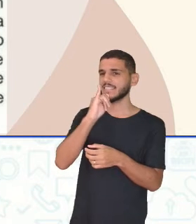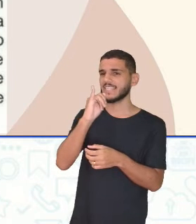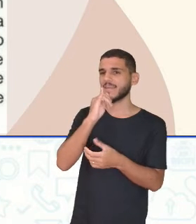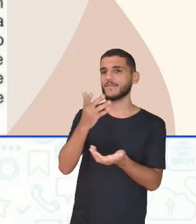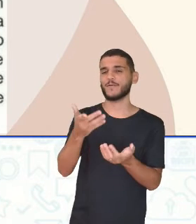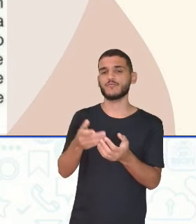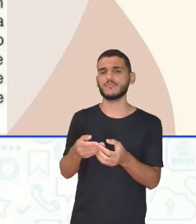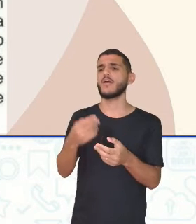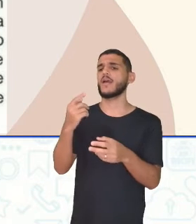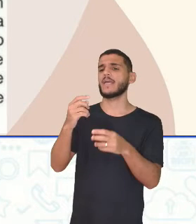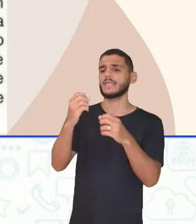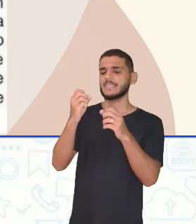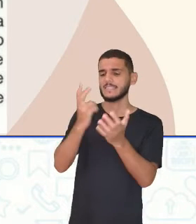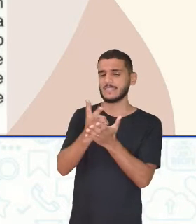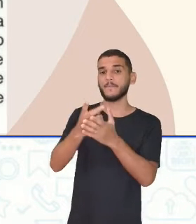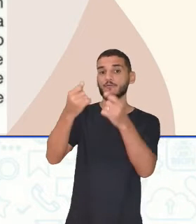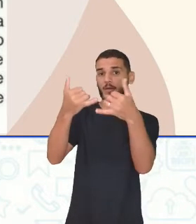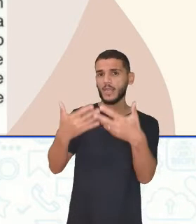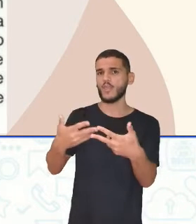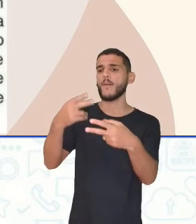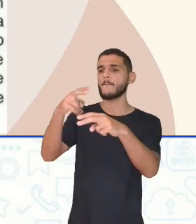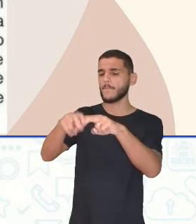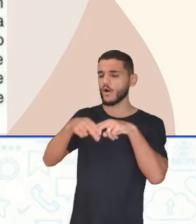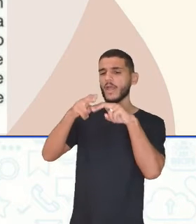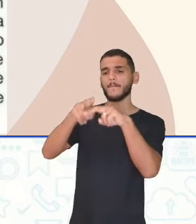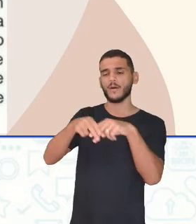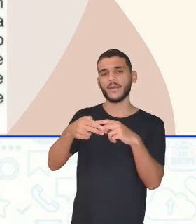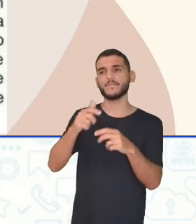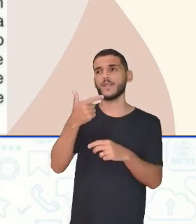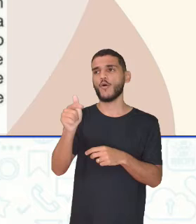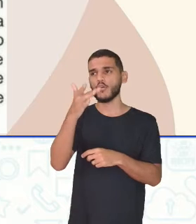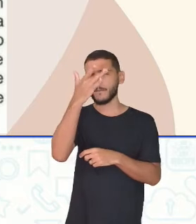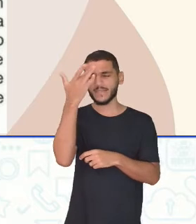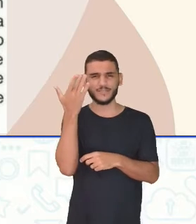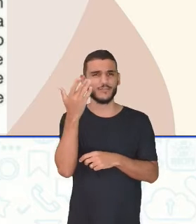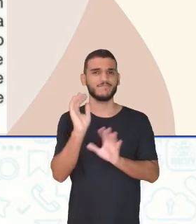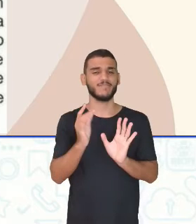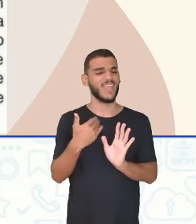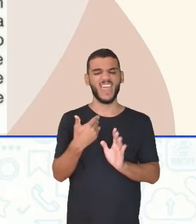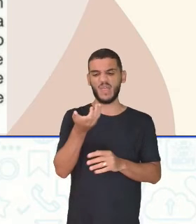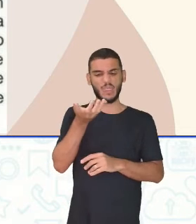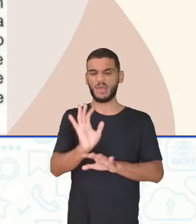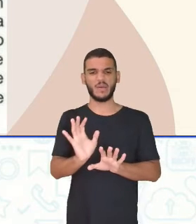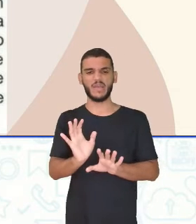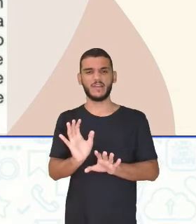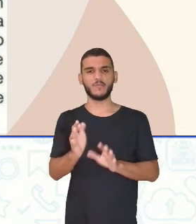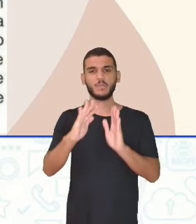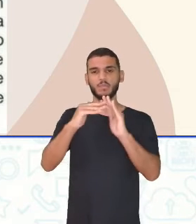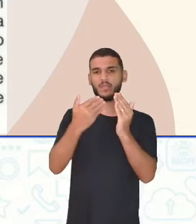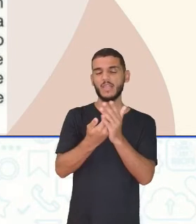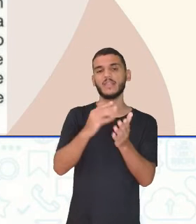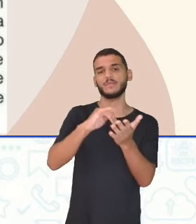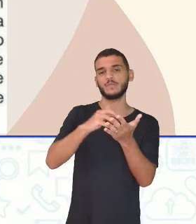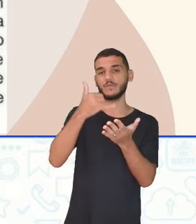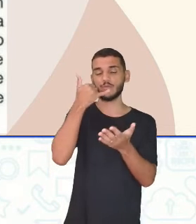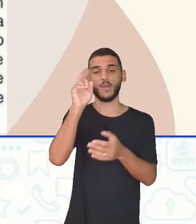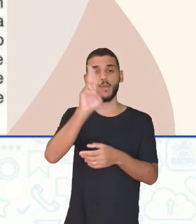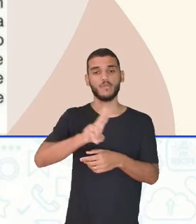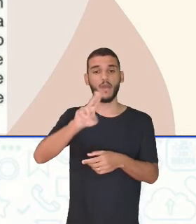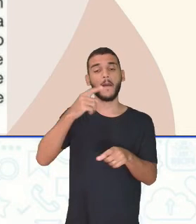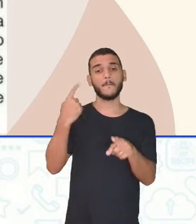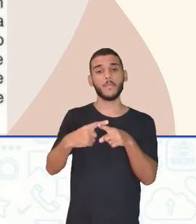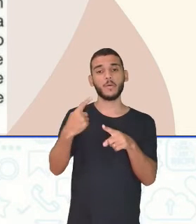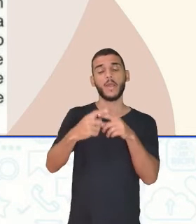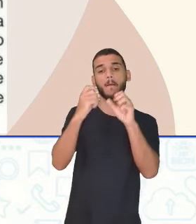professora? Por que ele é a favor. Aí a outra pessoa diz assim, não, eu sou contra o celular em sala de aula. Porque os